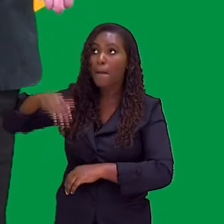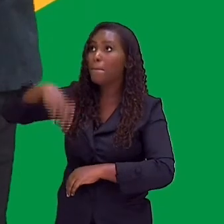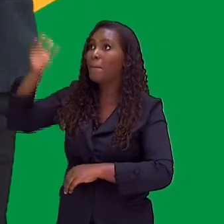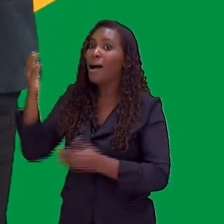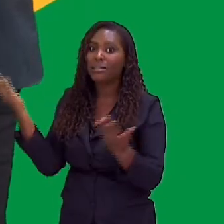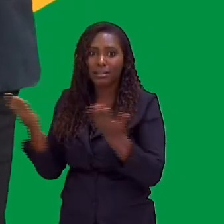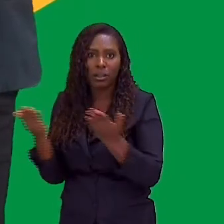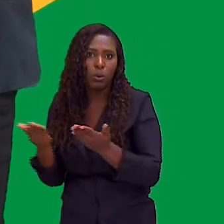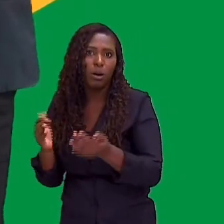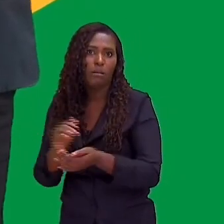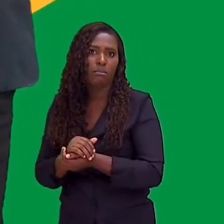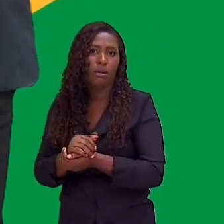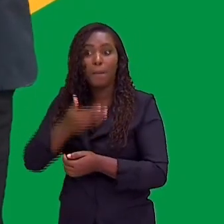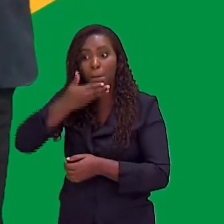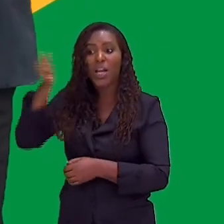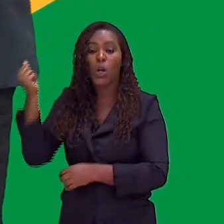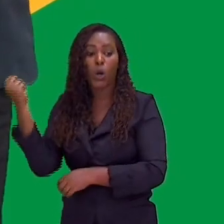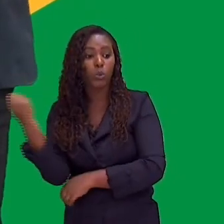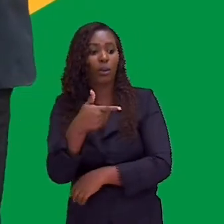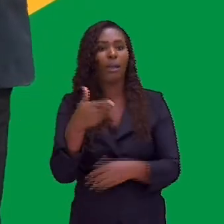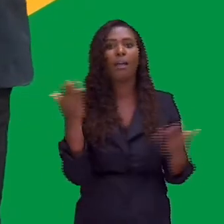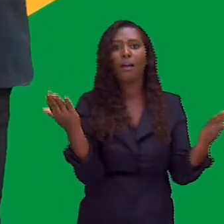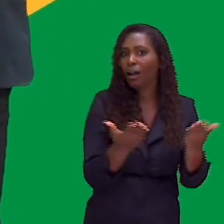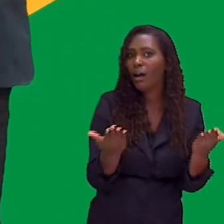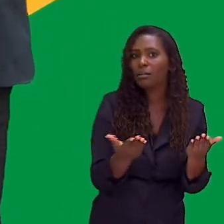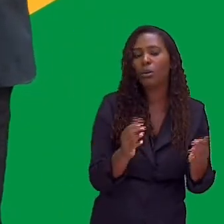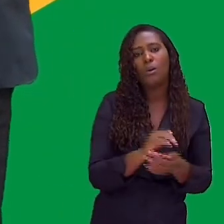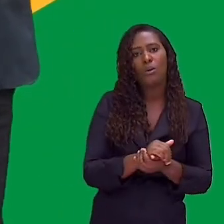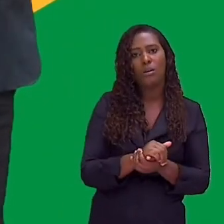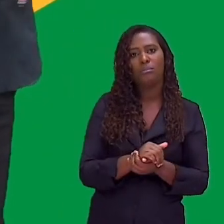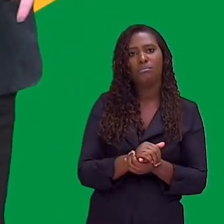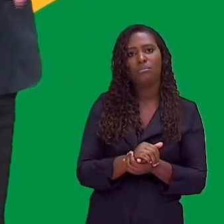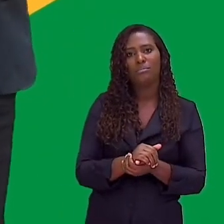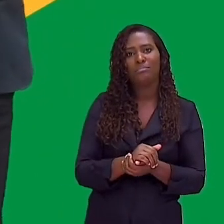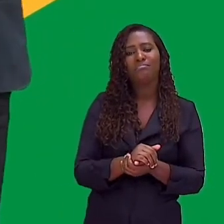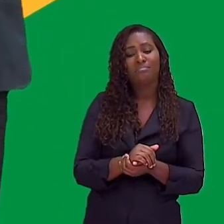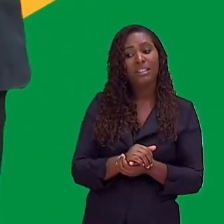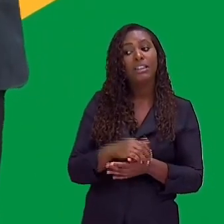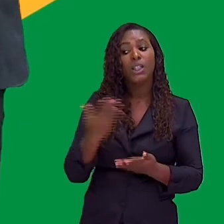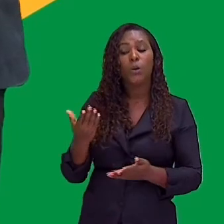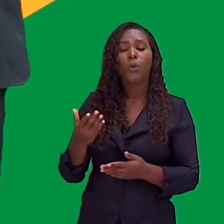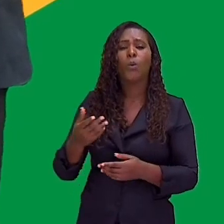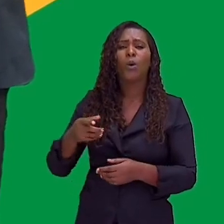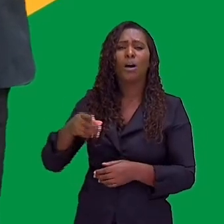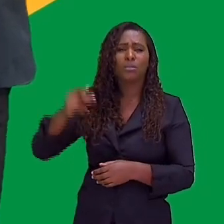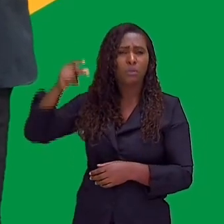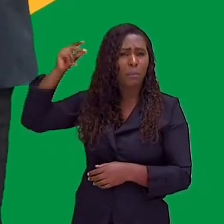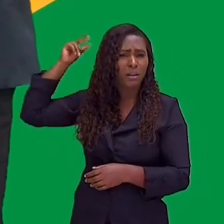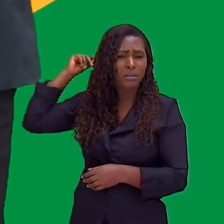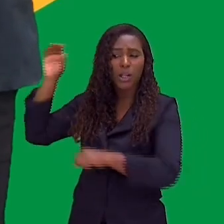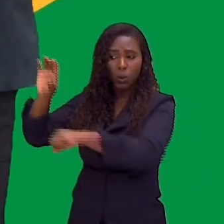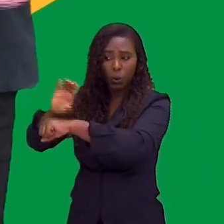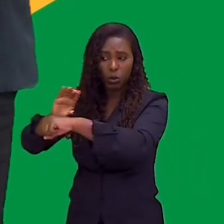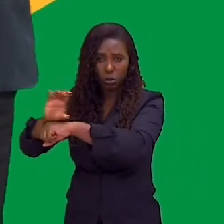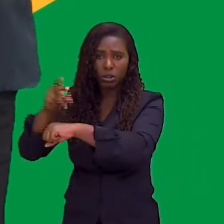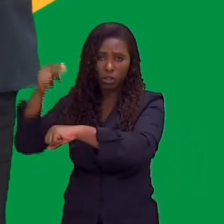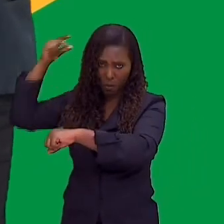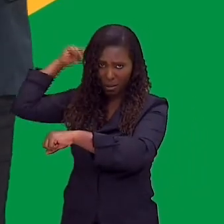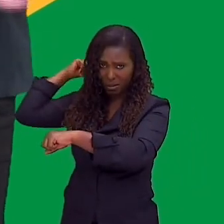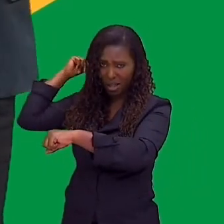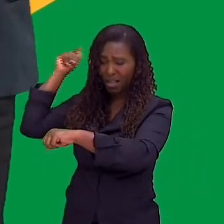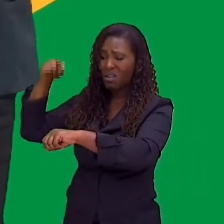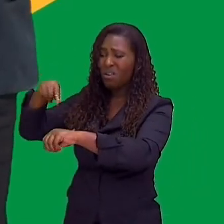e analisarmos para termos uma ideia do que é bom, do que foi, do que